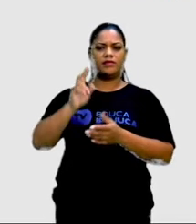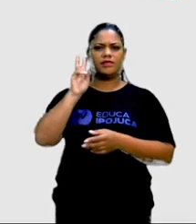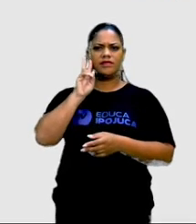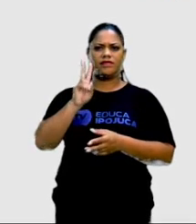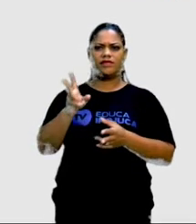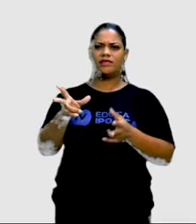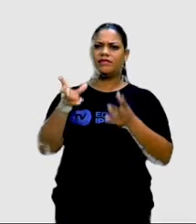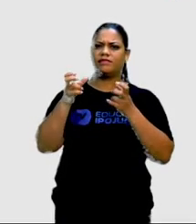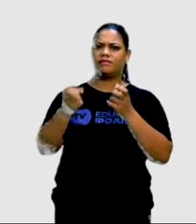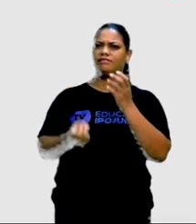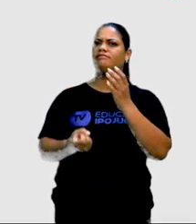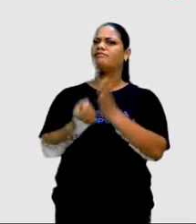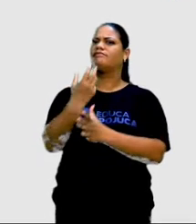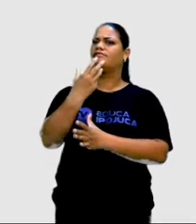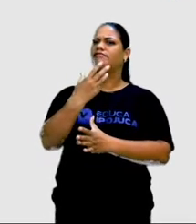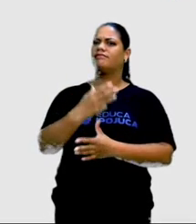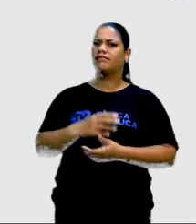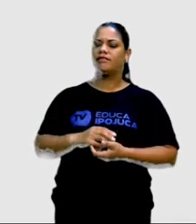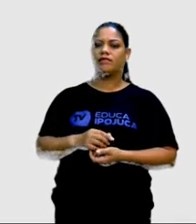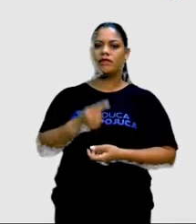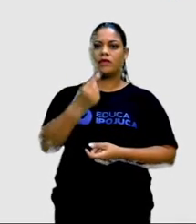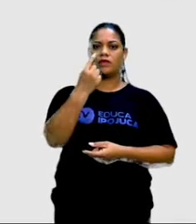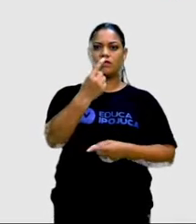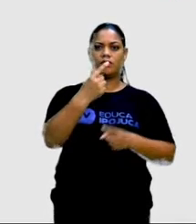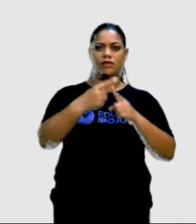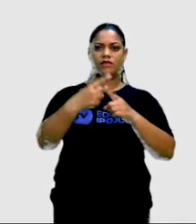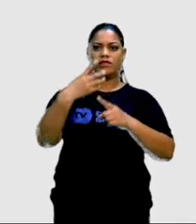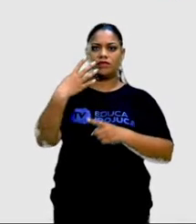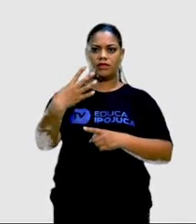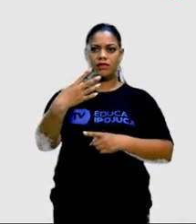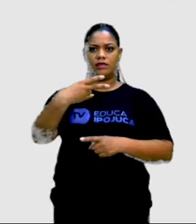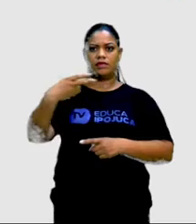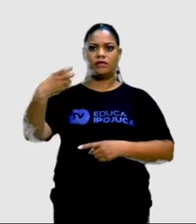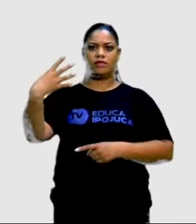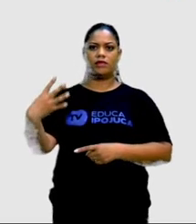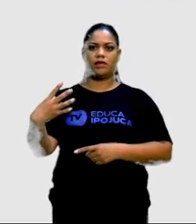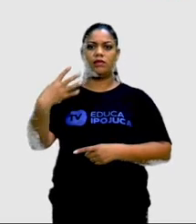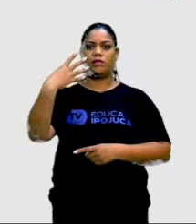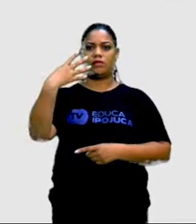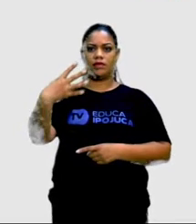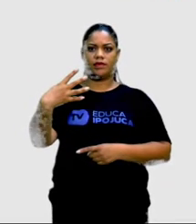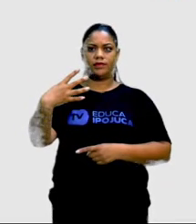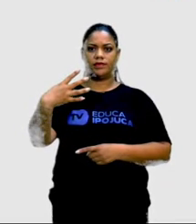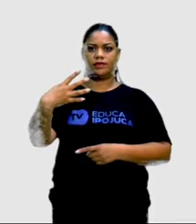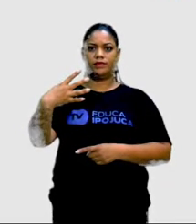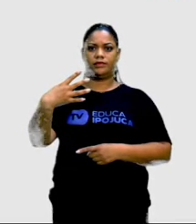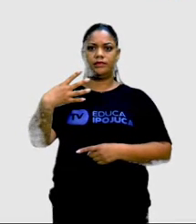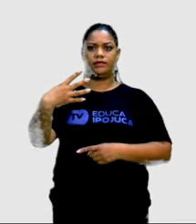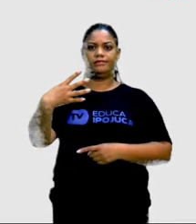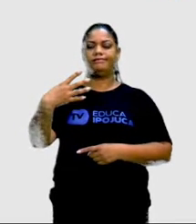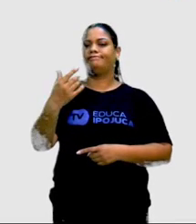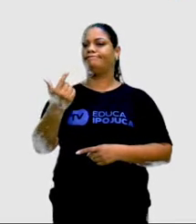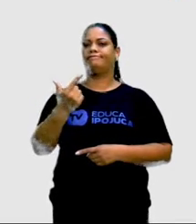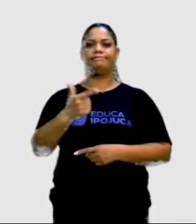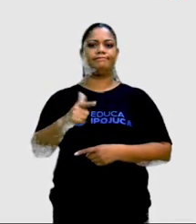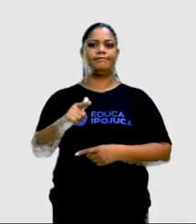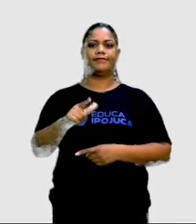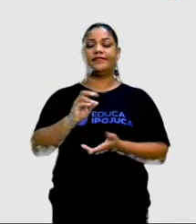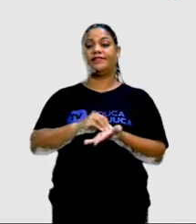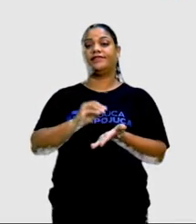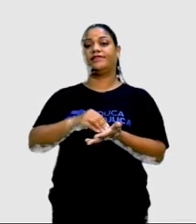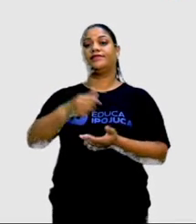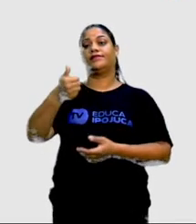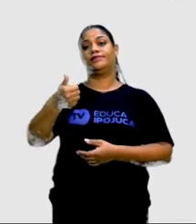a gente descobrir, não é, que 1 vezes 4 é 4, quem de 4, ó, já não deu, né? Vai sobrar um.